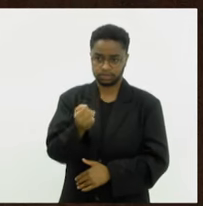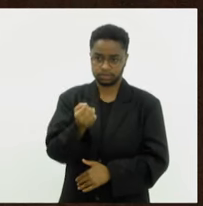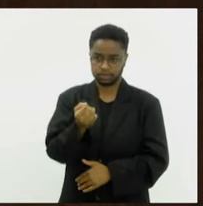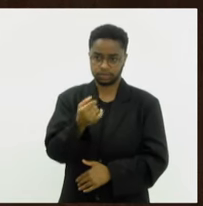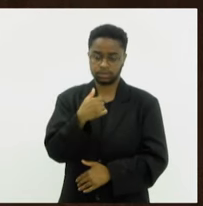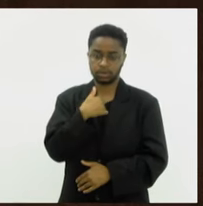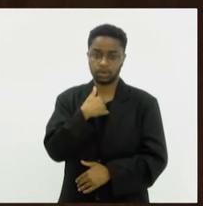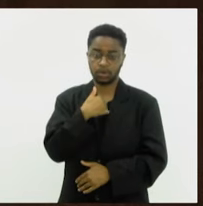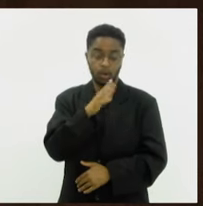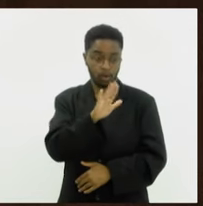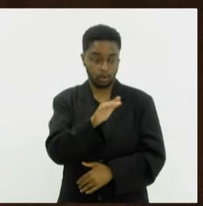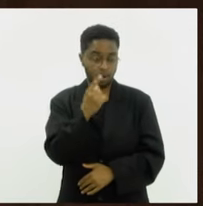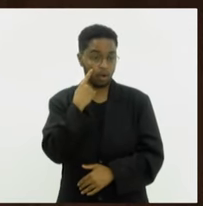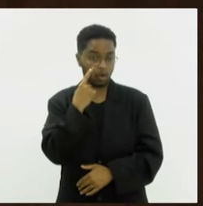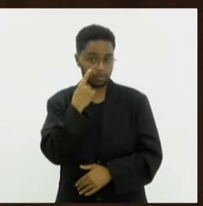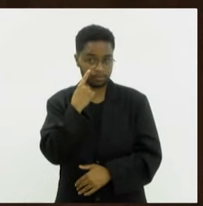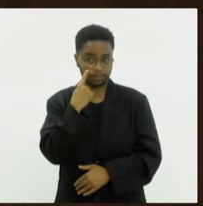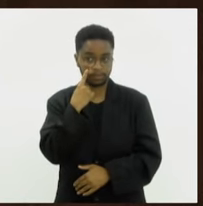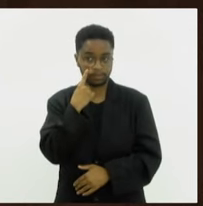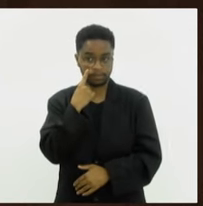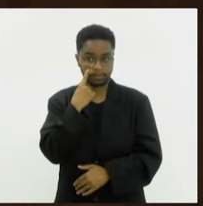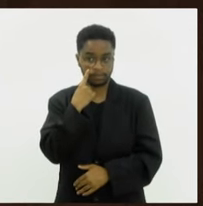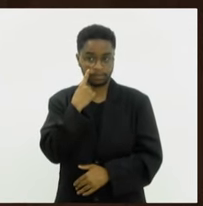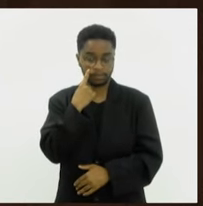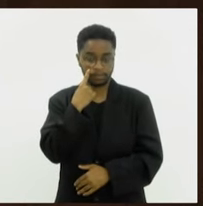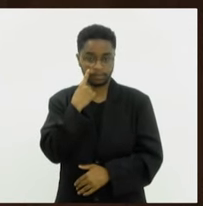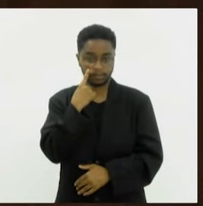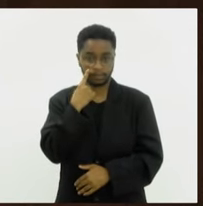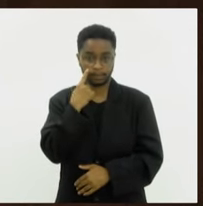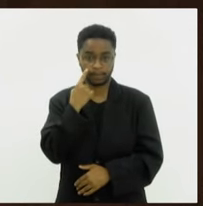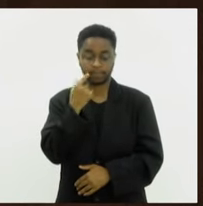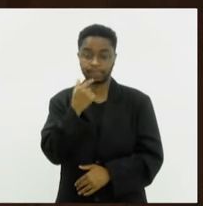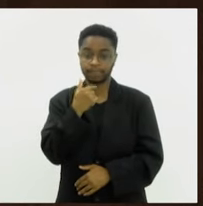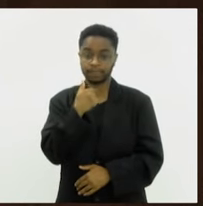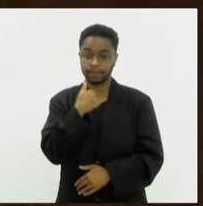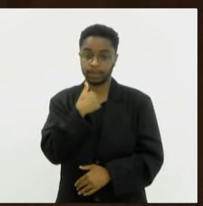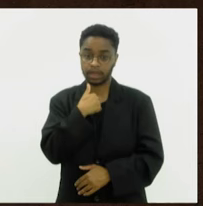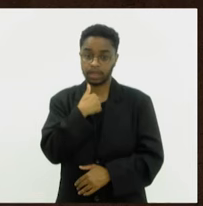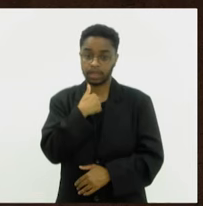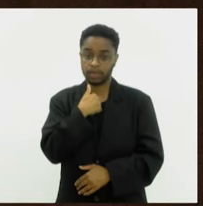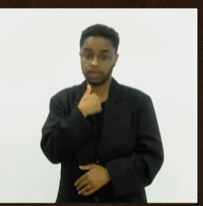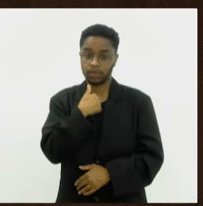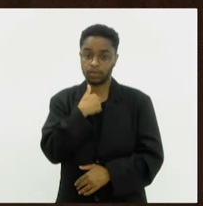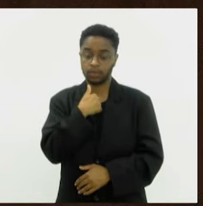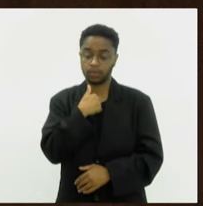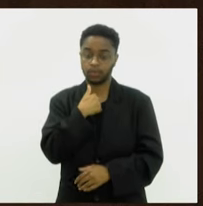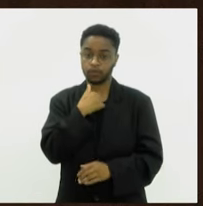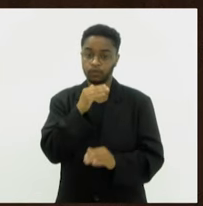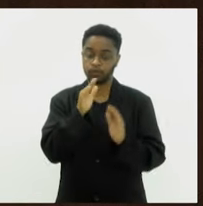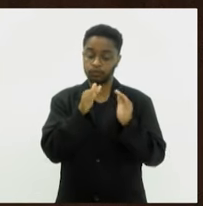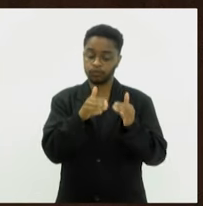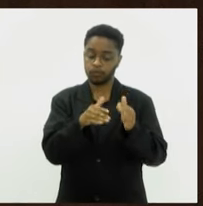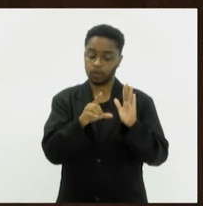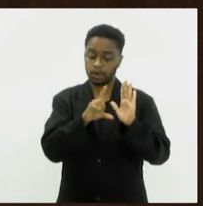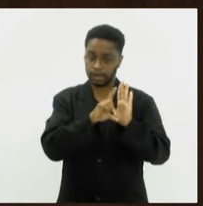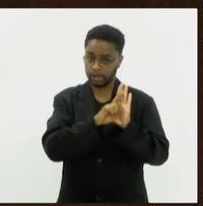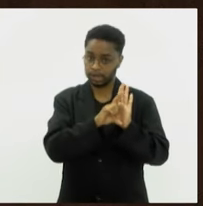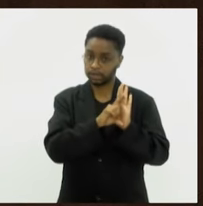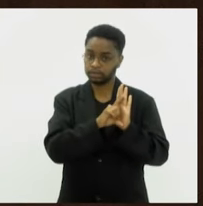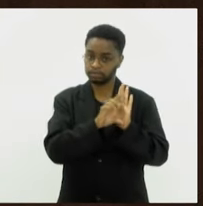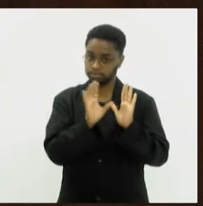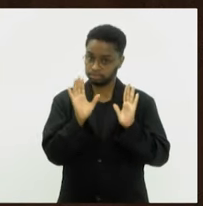Meu querido, olha só, eu estou preservando a legalidade. Volto a dizer,